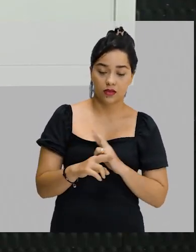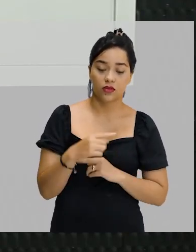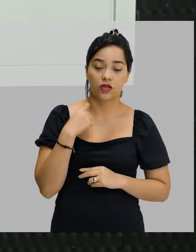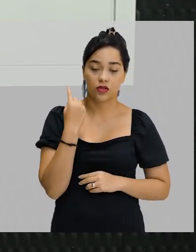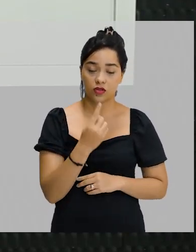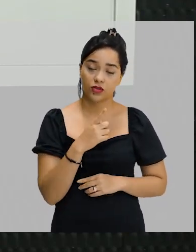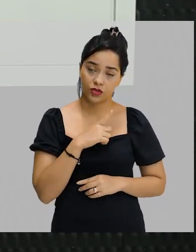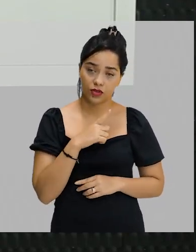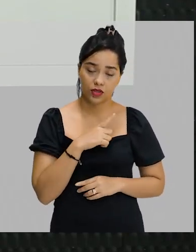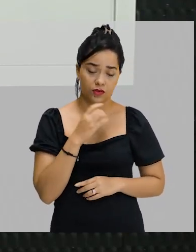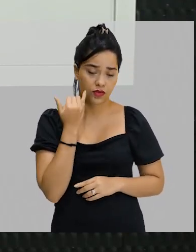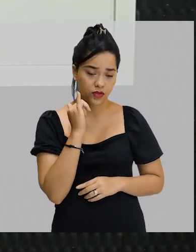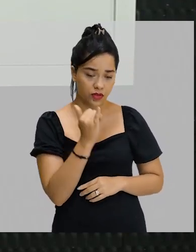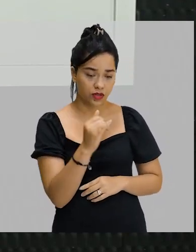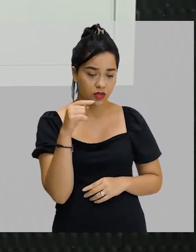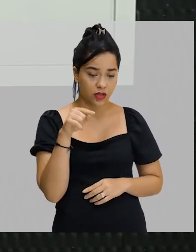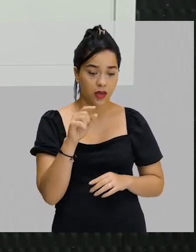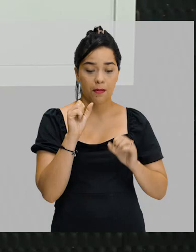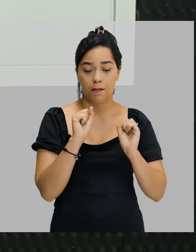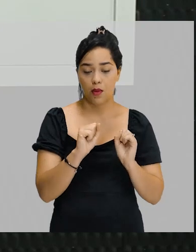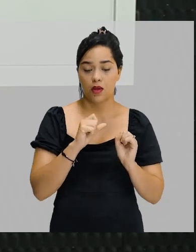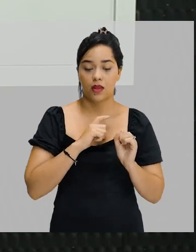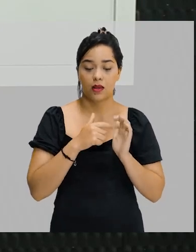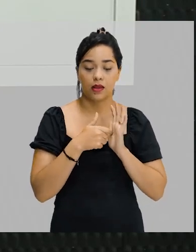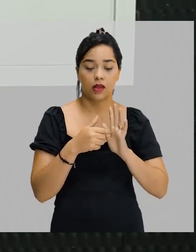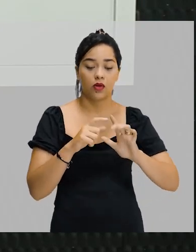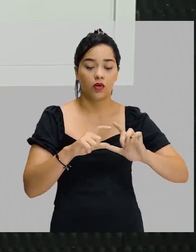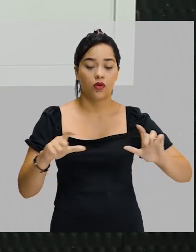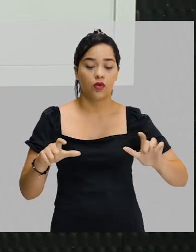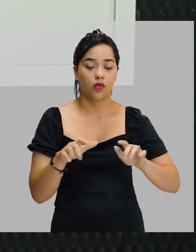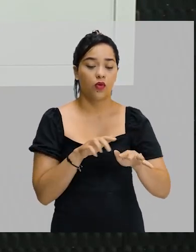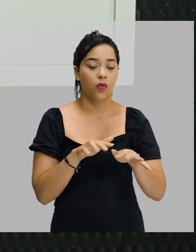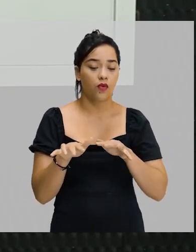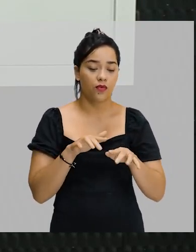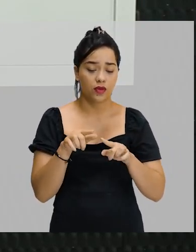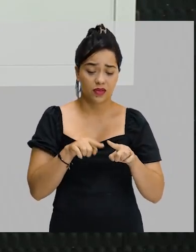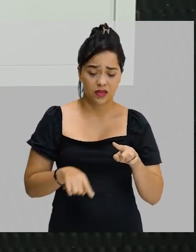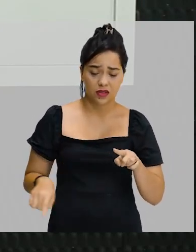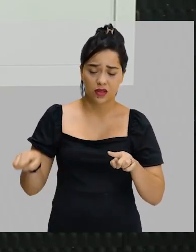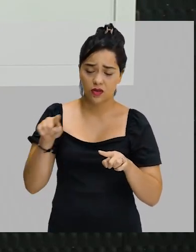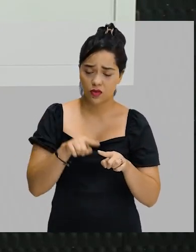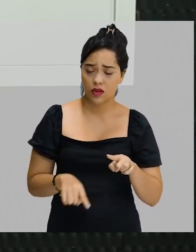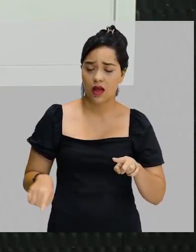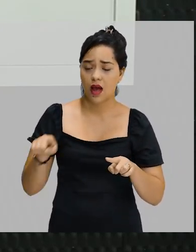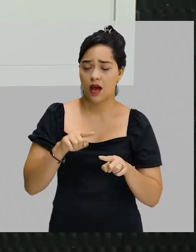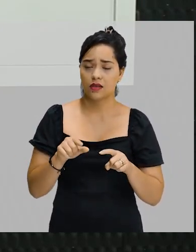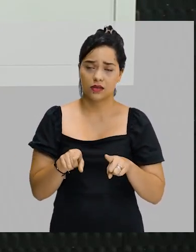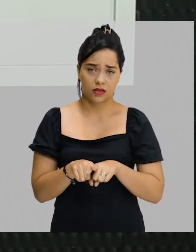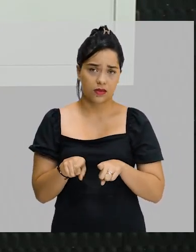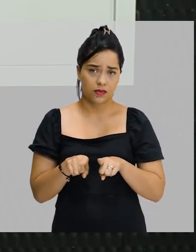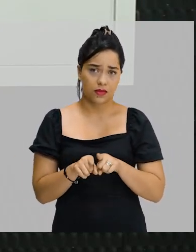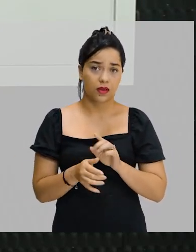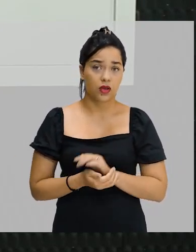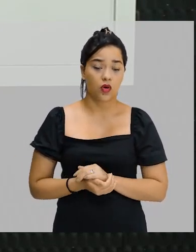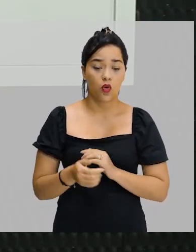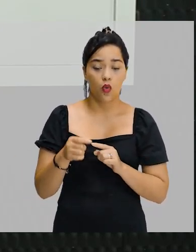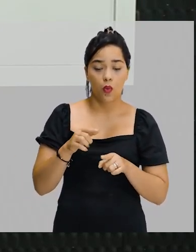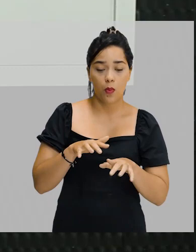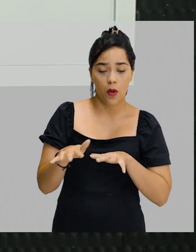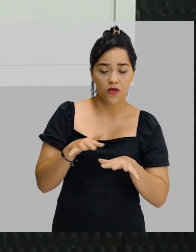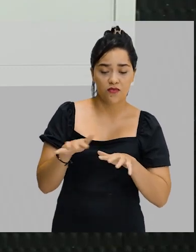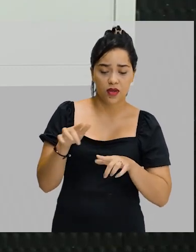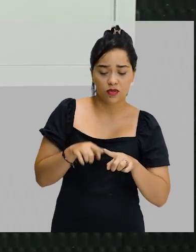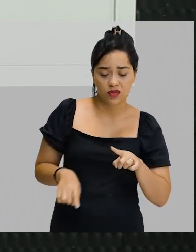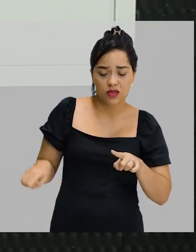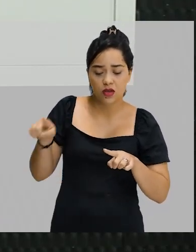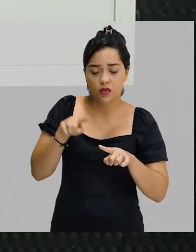energia. Aquela situação ela pode ser expressa como um movimento circular também, ok? Um movimento circular, por